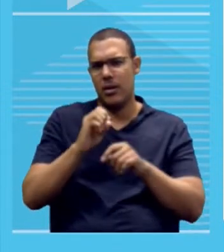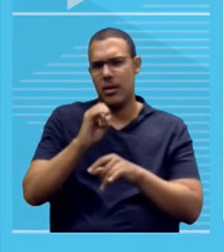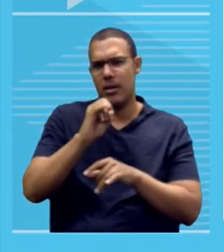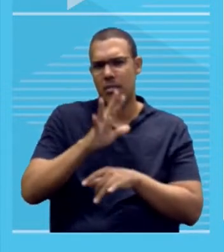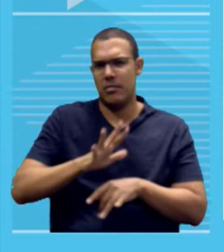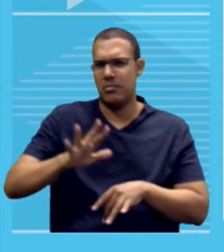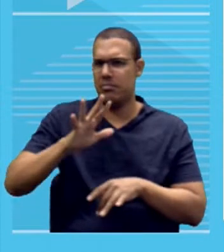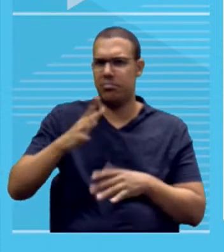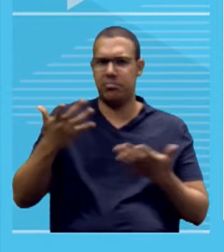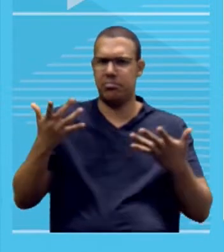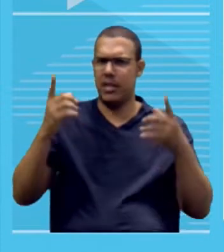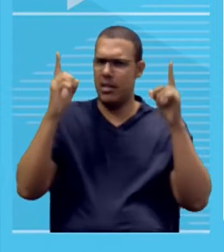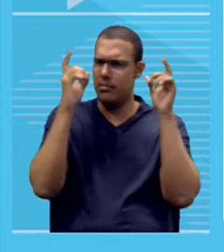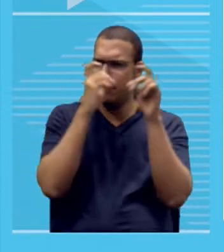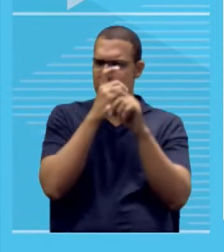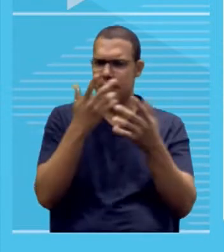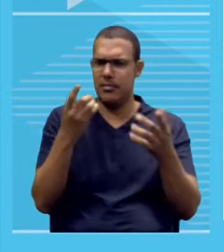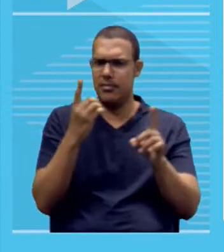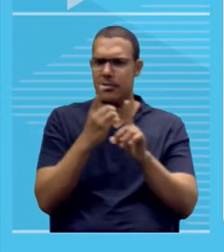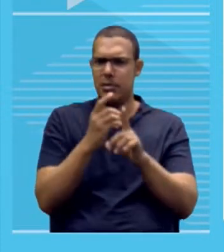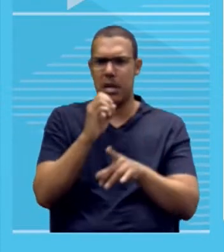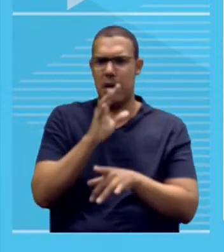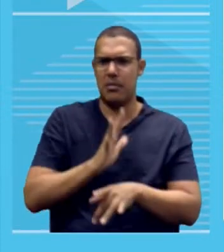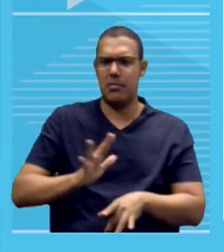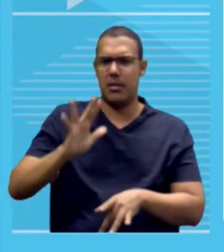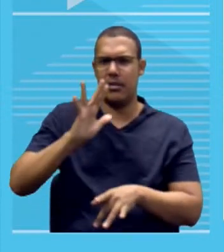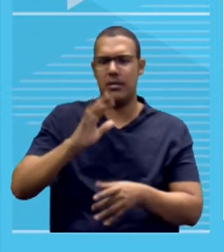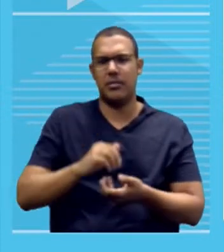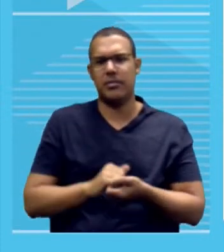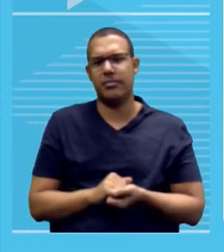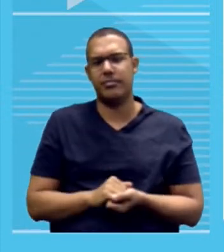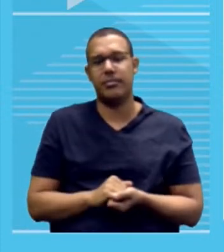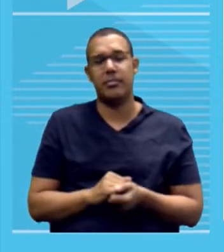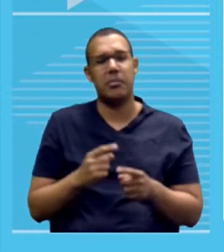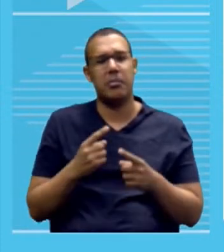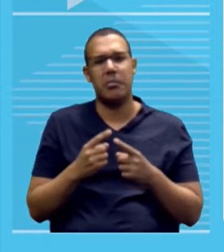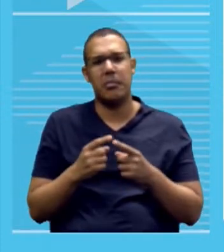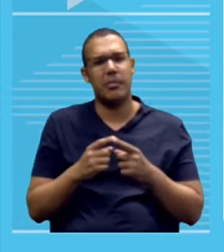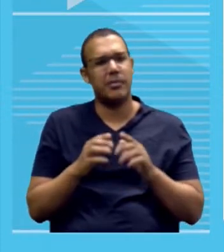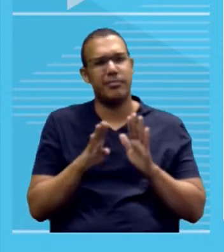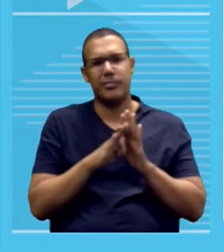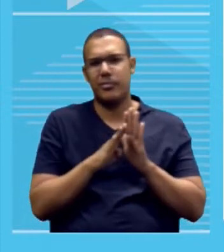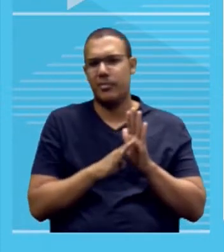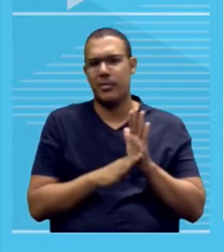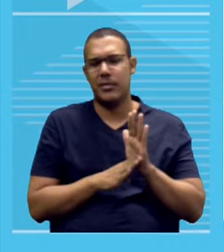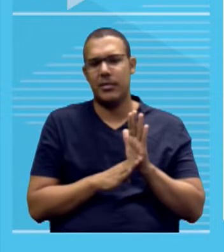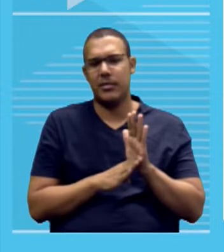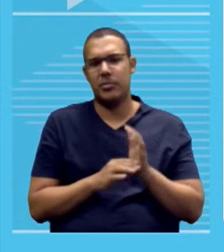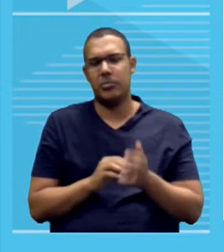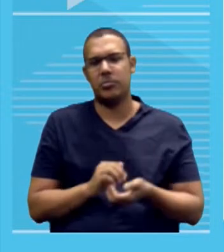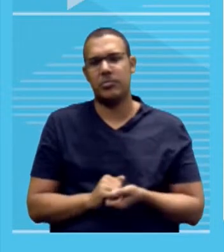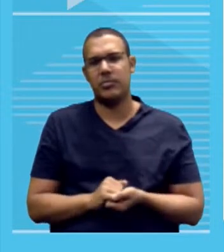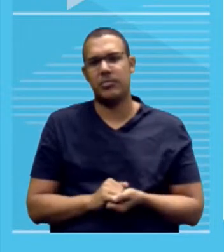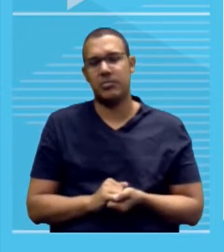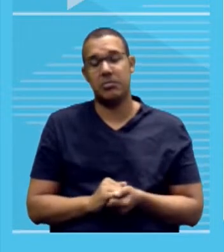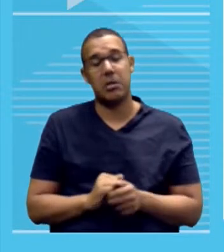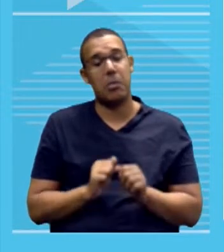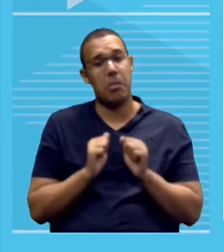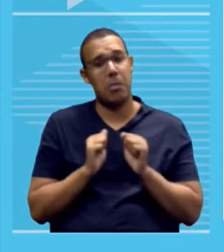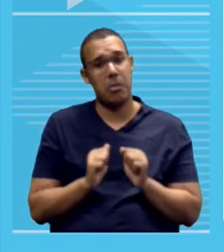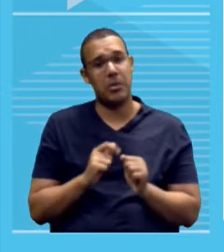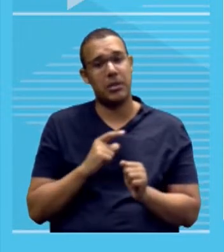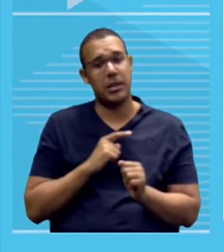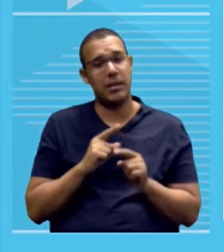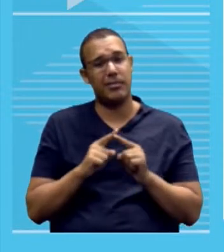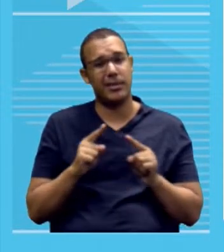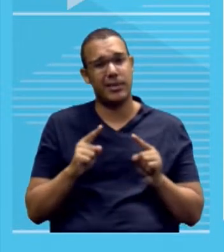lista de supermercado é algo bem difícil né gente não é não faz parte impede Que isso apareça não pode aparecer sim